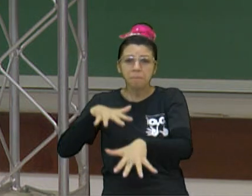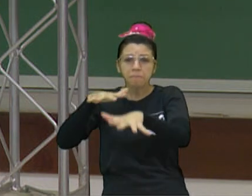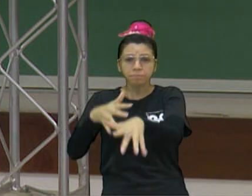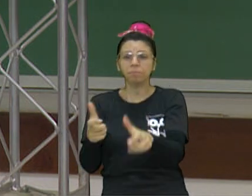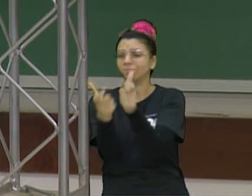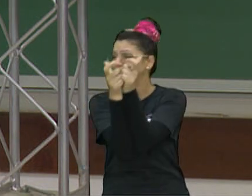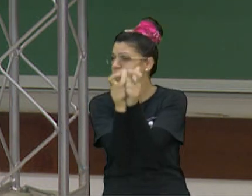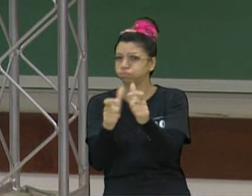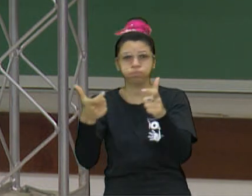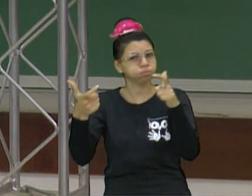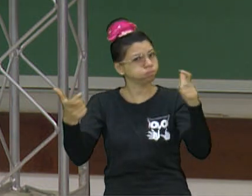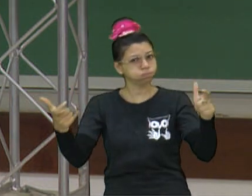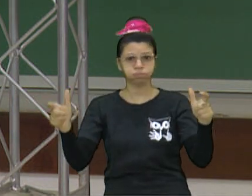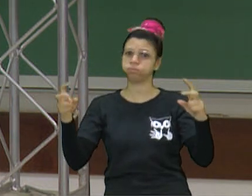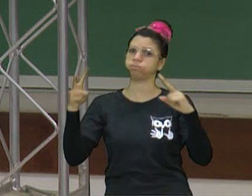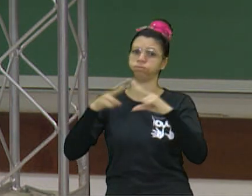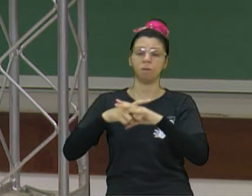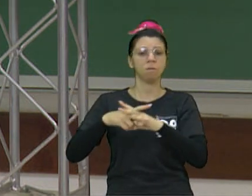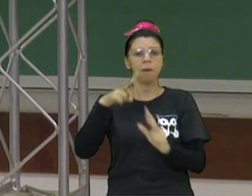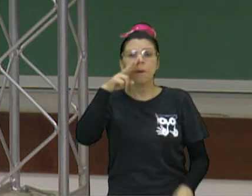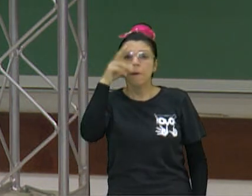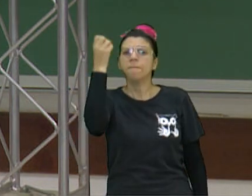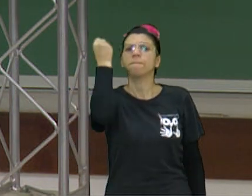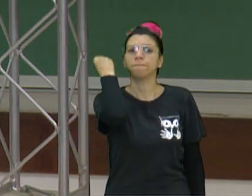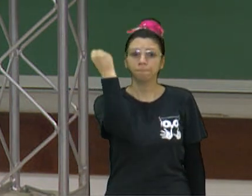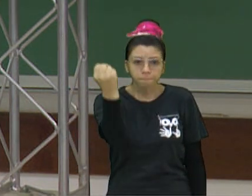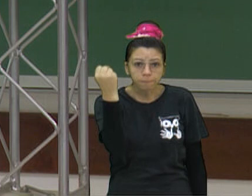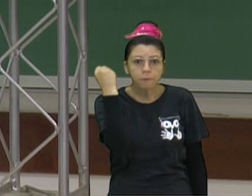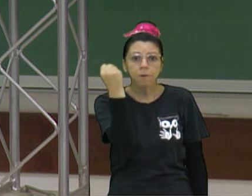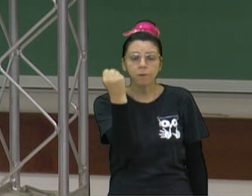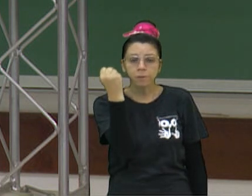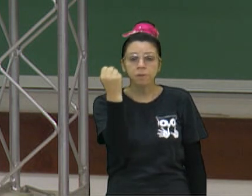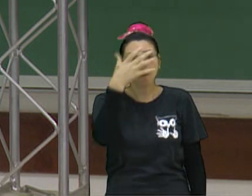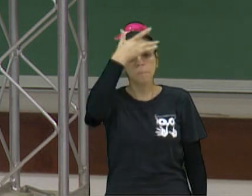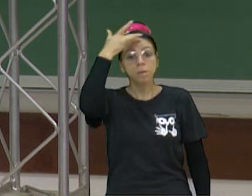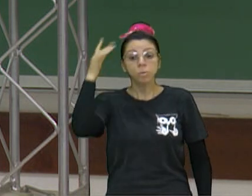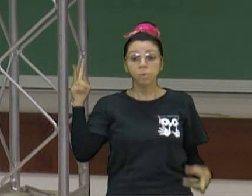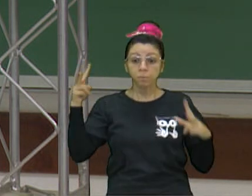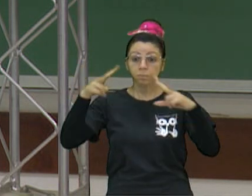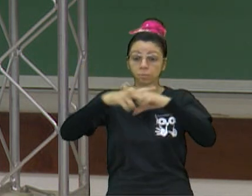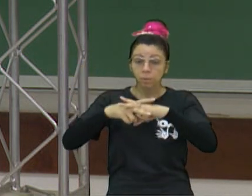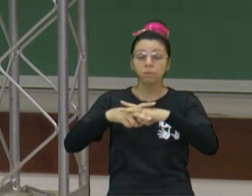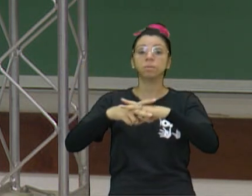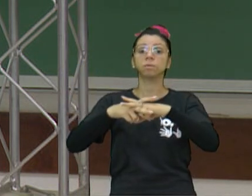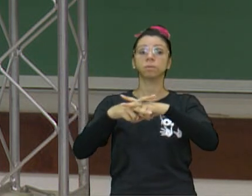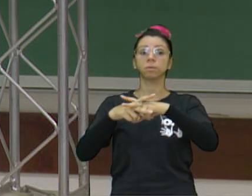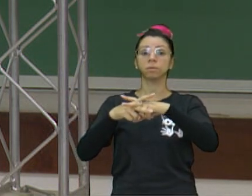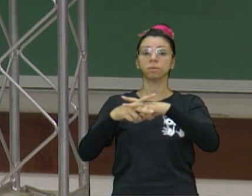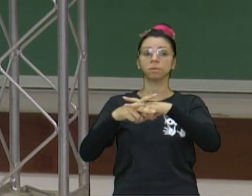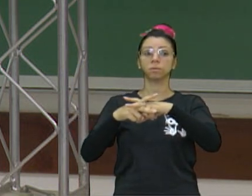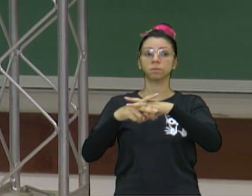de lutas, ele era muito forte. Os lutadores, os guerreiros, eram bastante